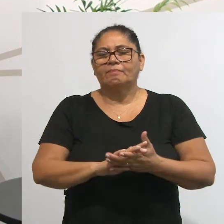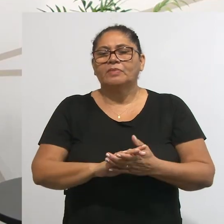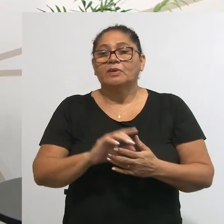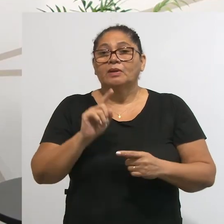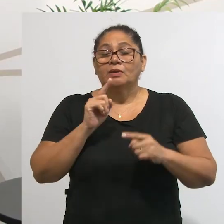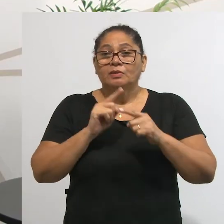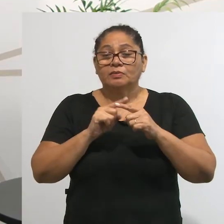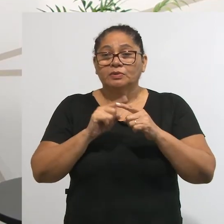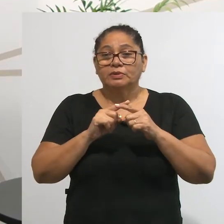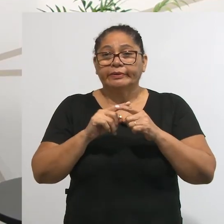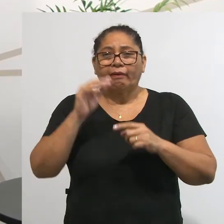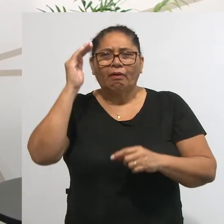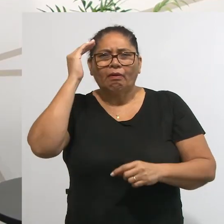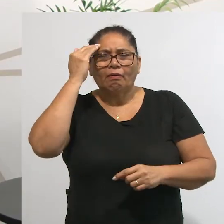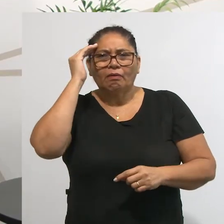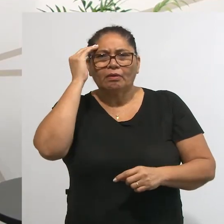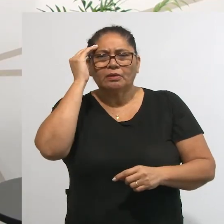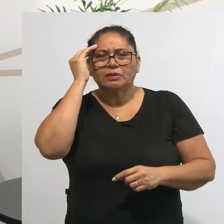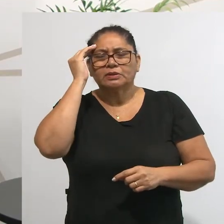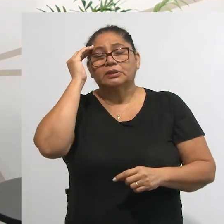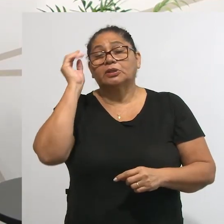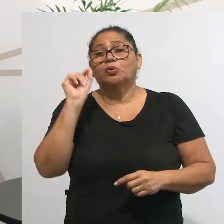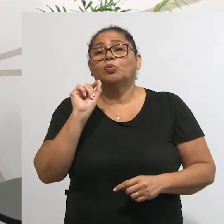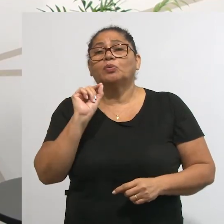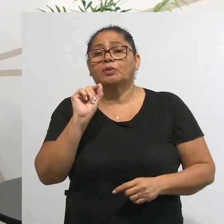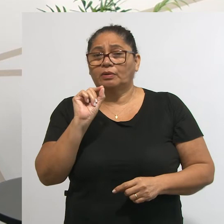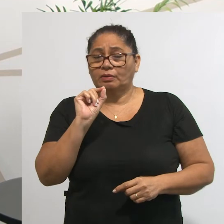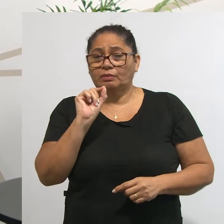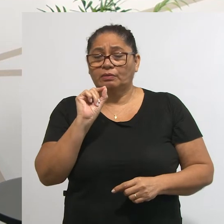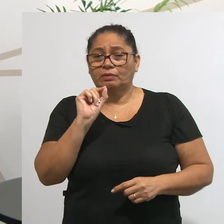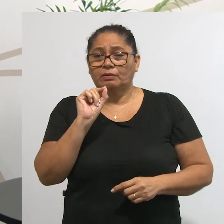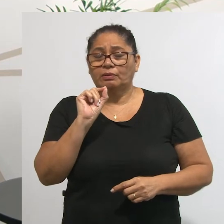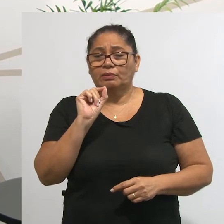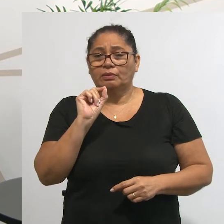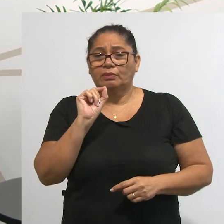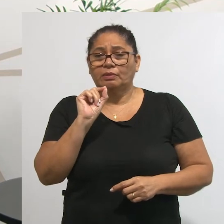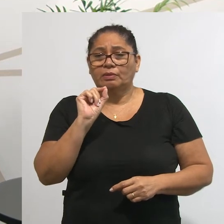tenho uma compreensão de que